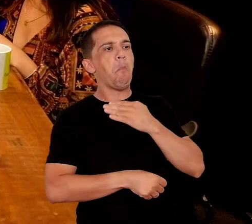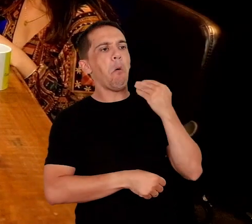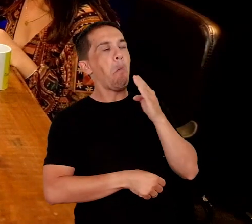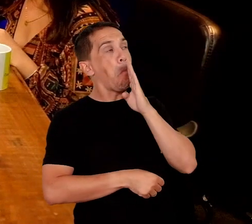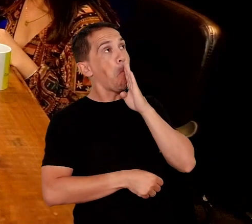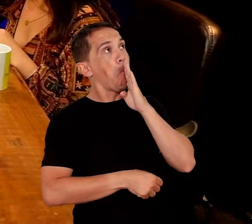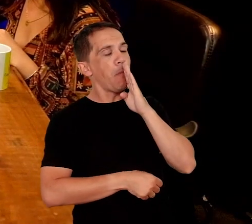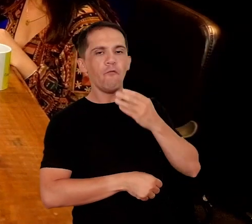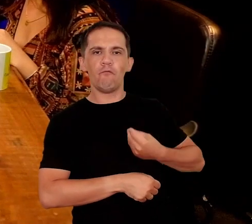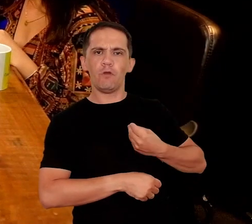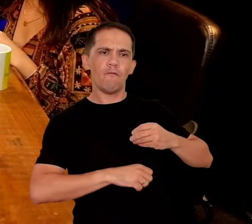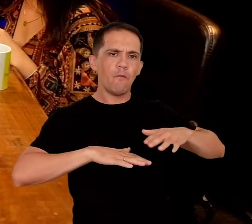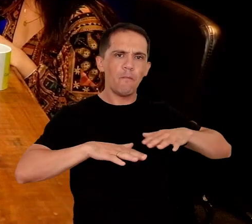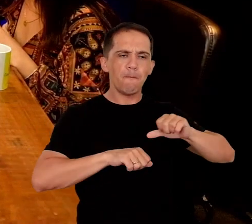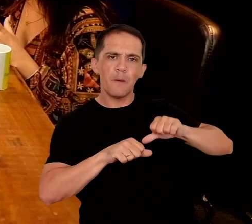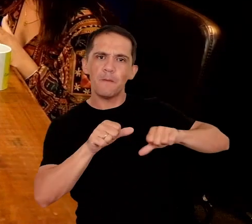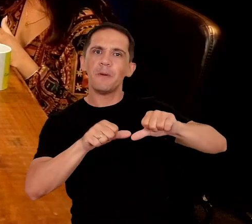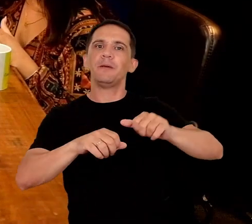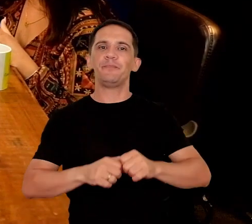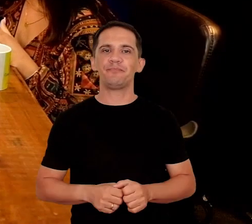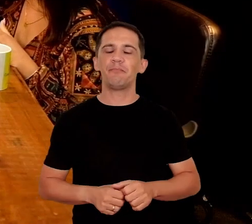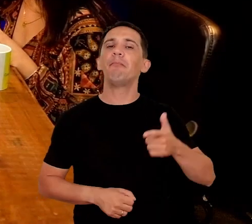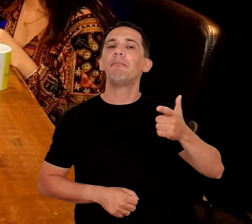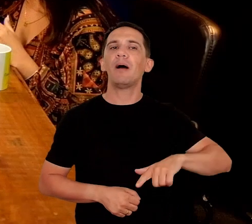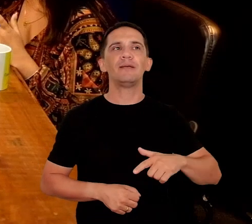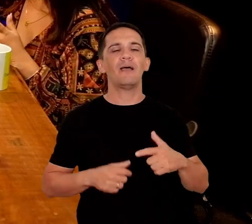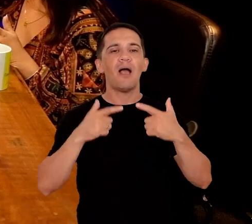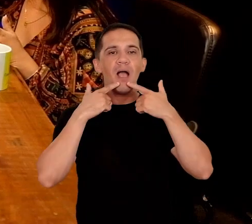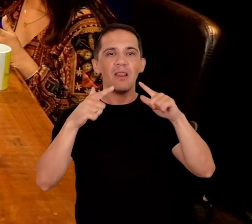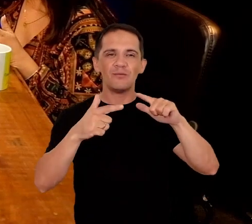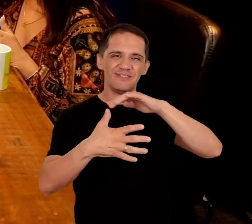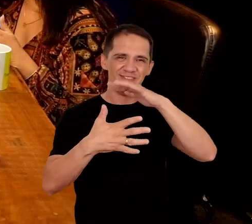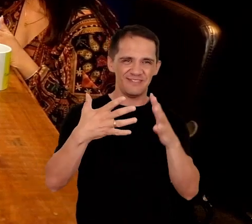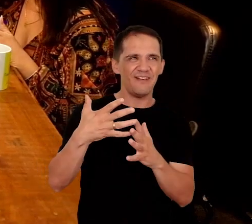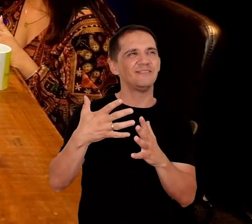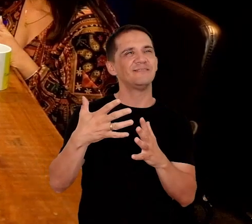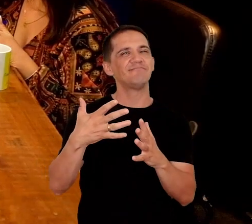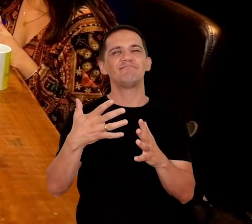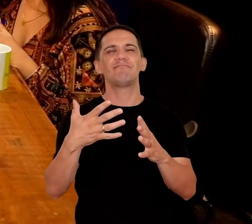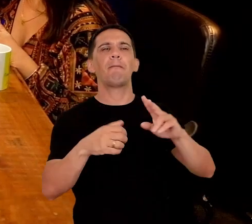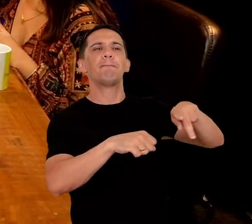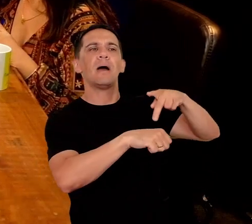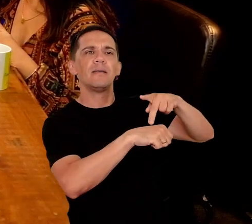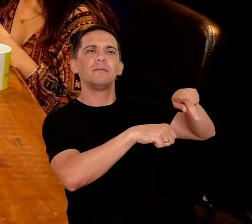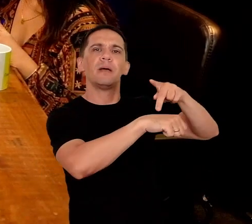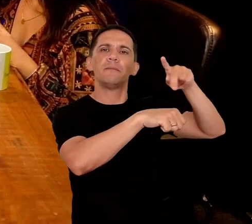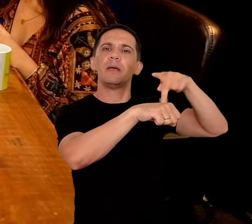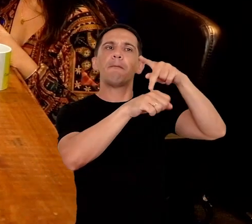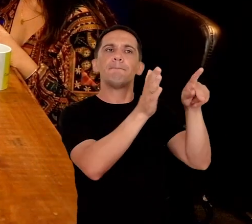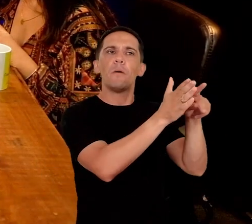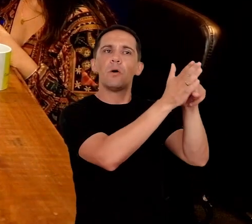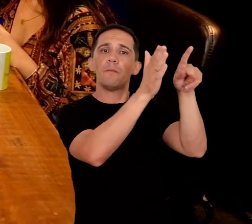uma curiosidade que eu também pesquisei, tu me falou também, que Libras não é universal, né? Que muitas pessoas acham que é universal, né?